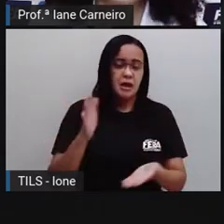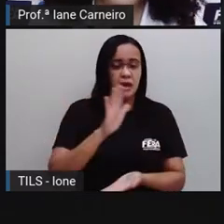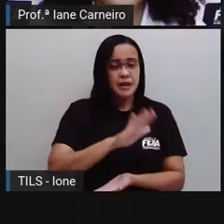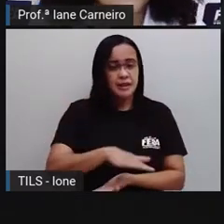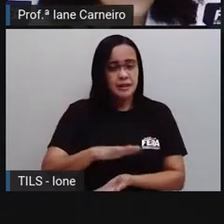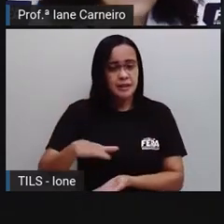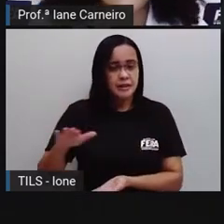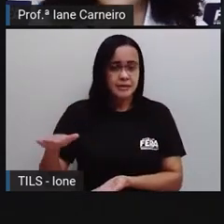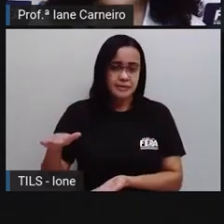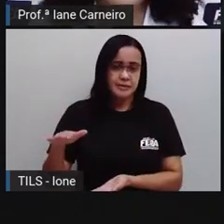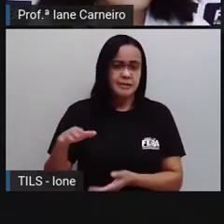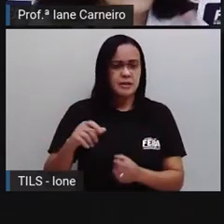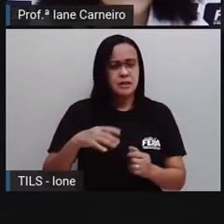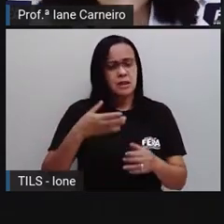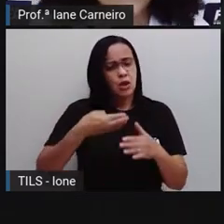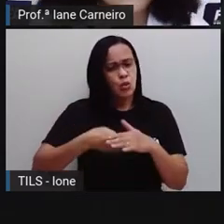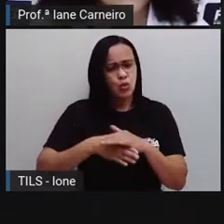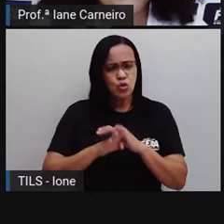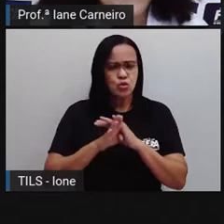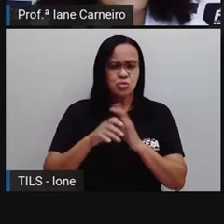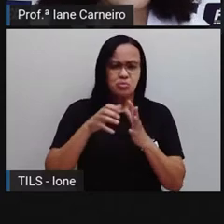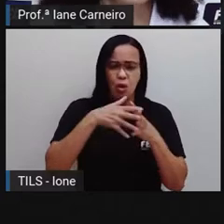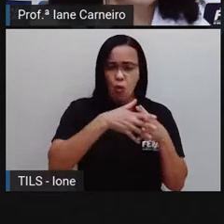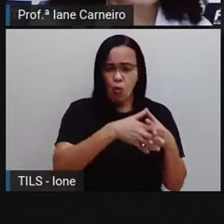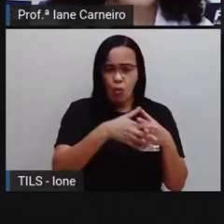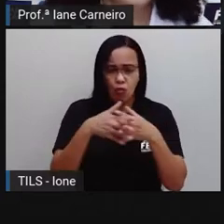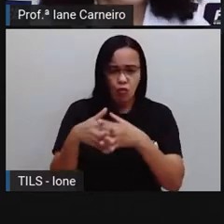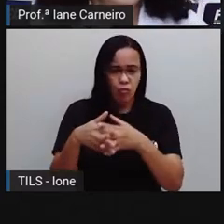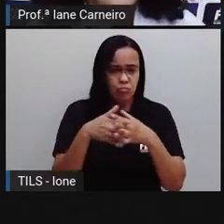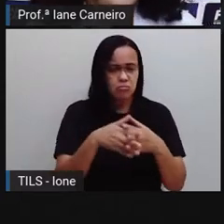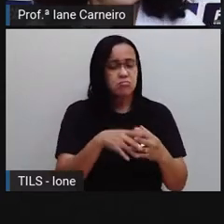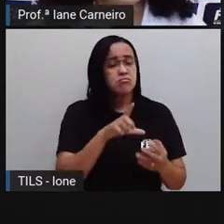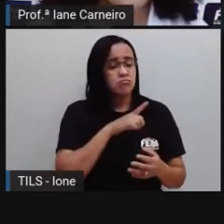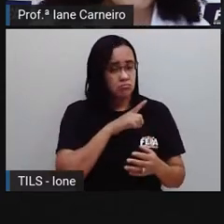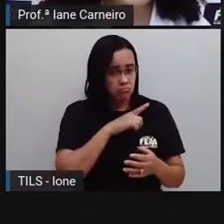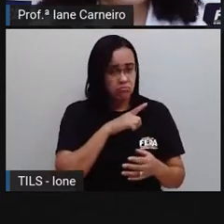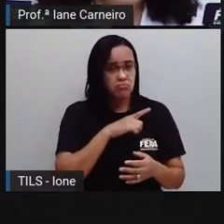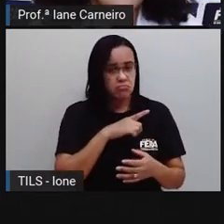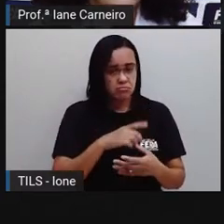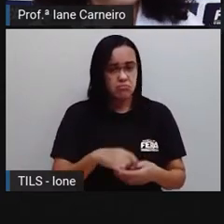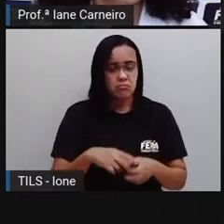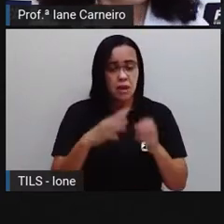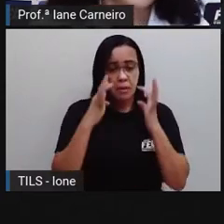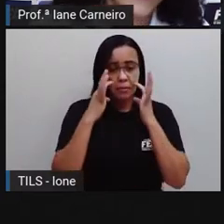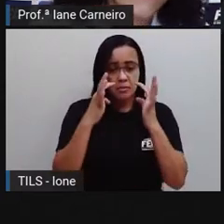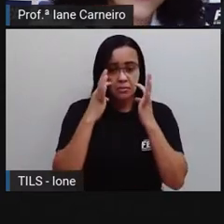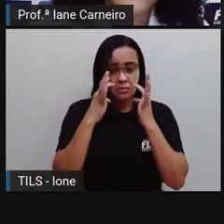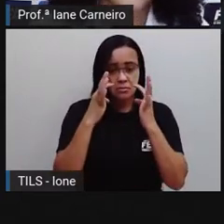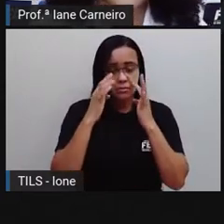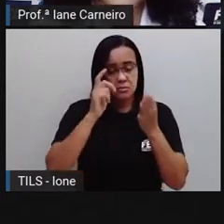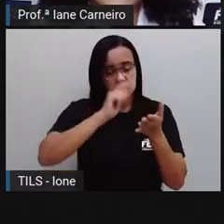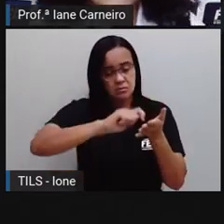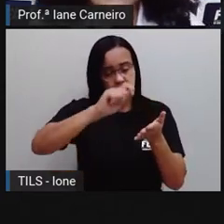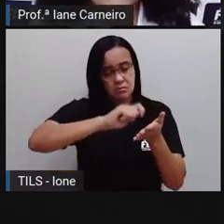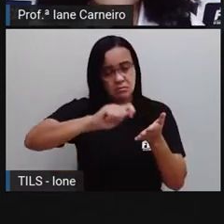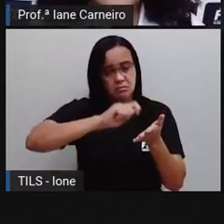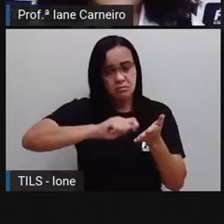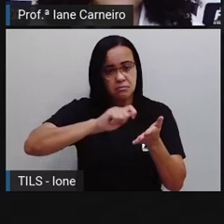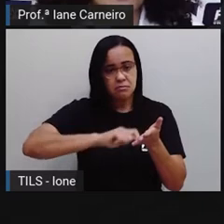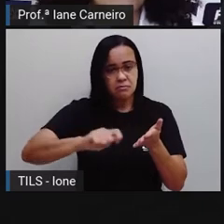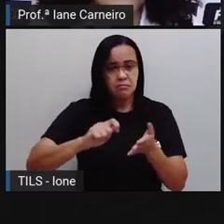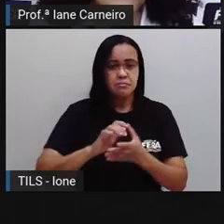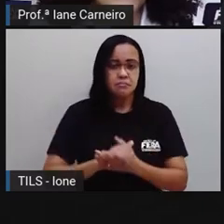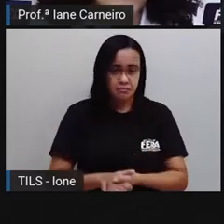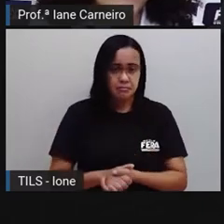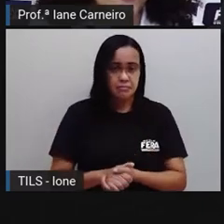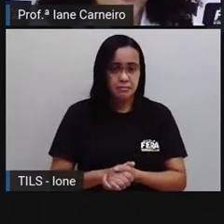trocaria e esse exercício que a gente vai fazendo na escola mesmo né que a gente se vocês observarem o que estão leve mesmo aí aqui